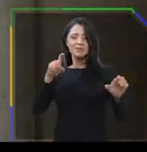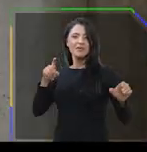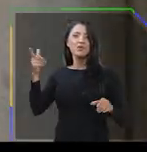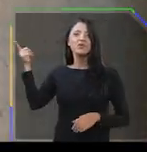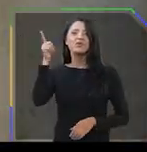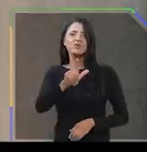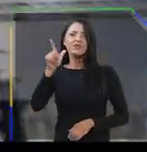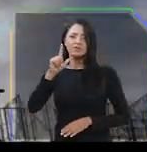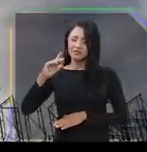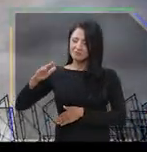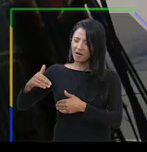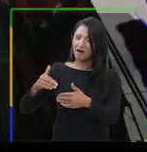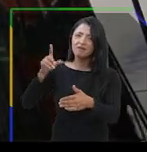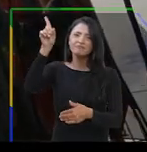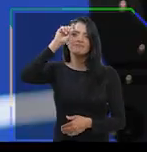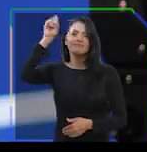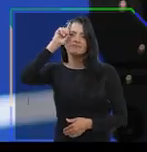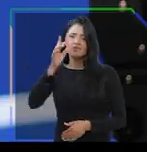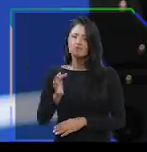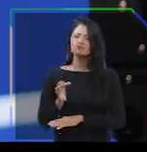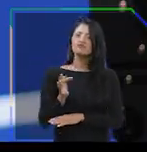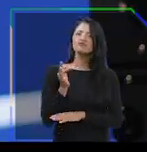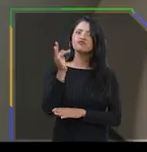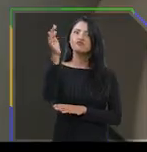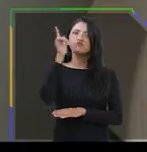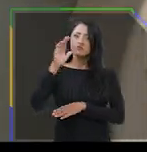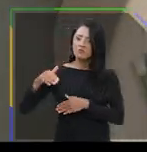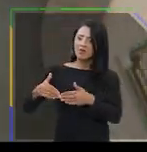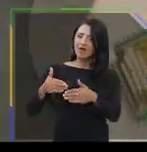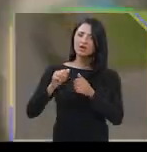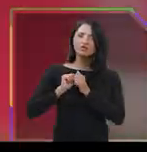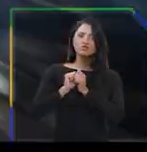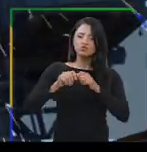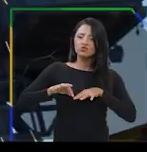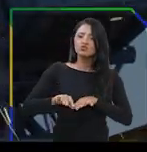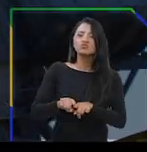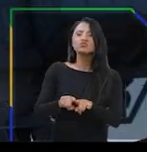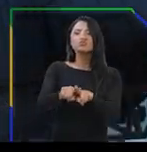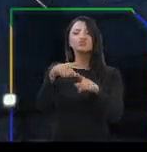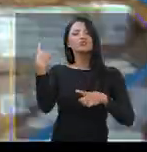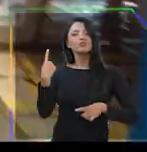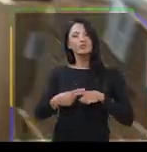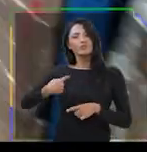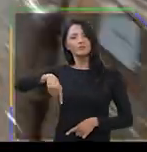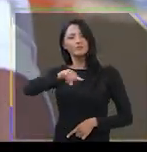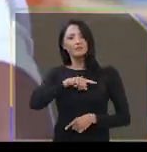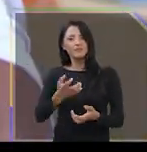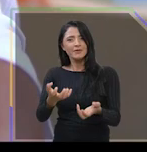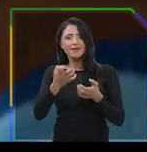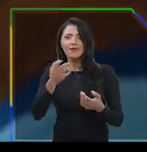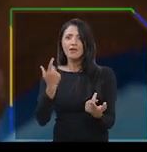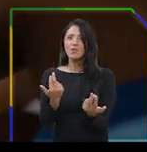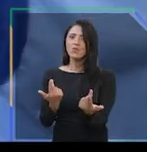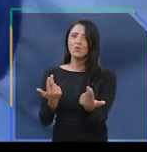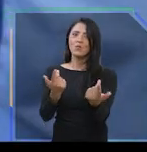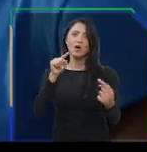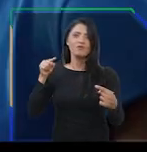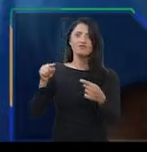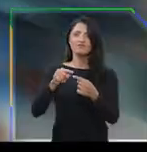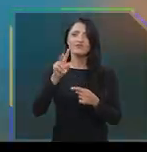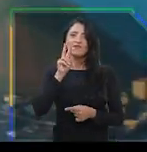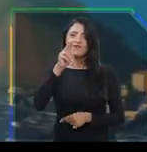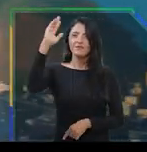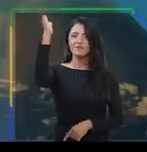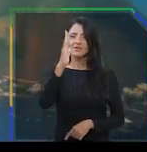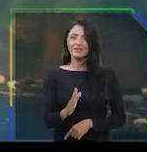se conquista a cada dia e um futuro que estamos construindo juntos. Afinal, todos nós queremos a mesma coisa, ver